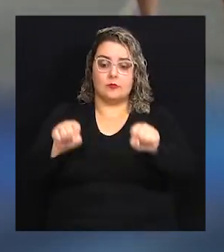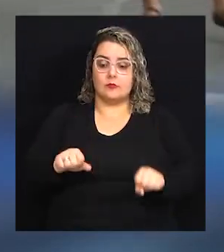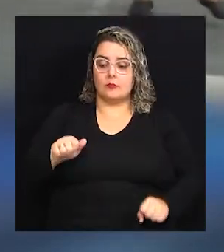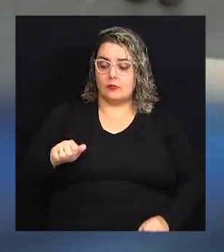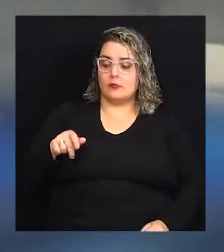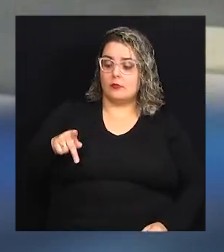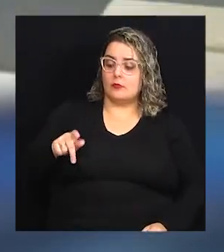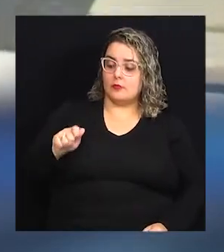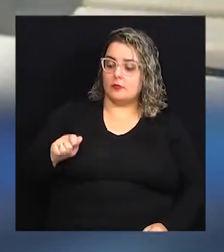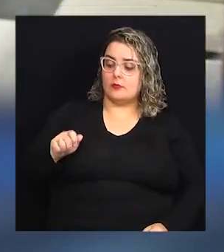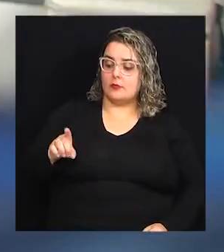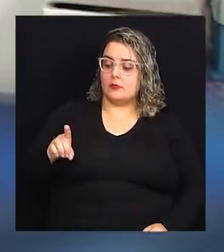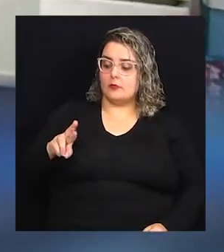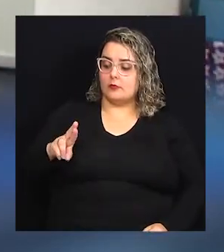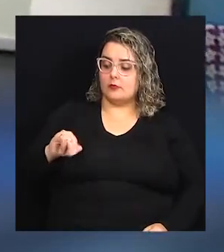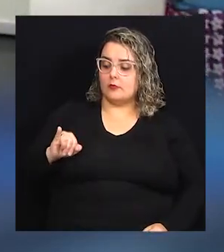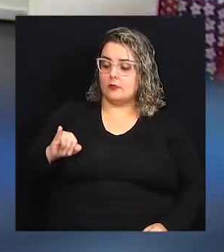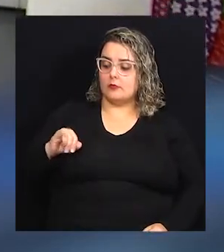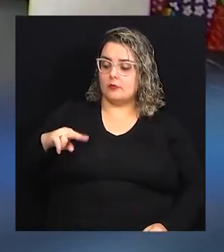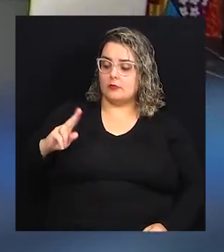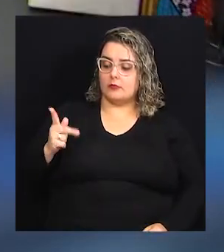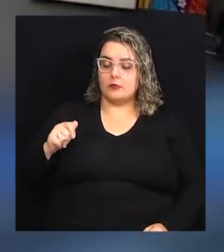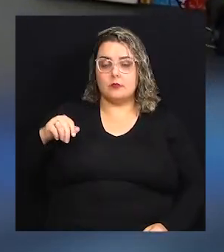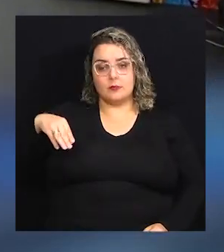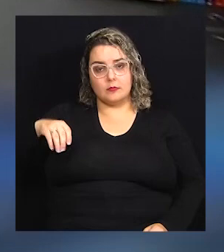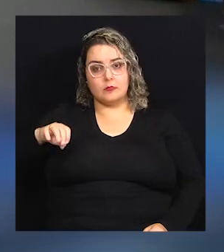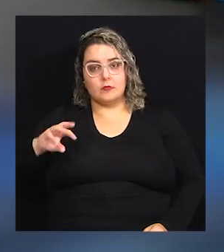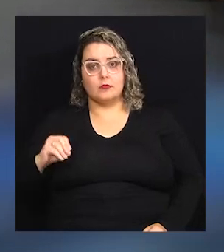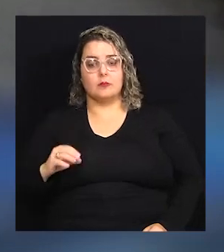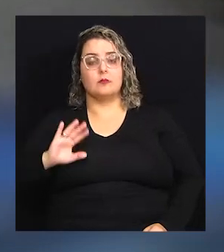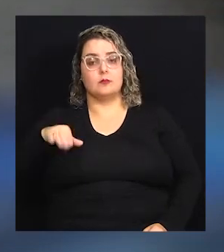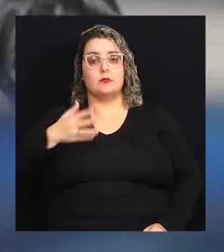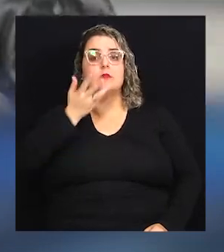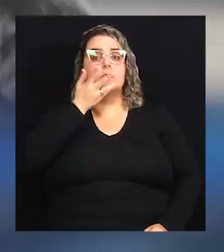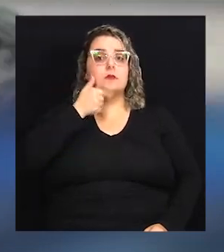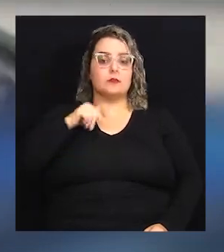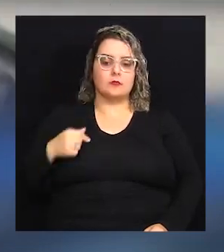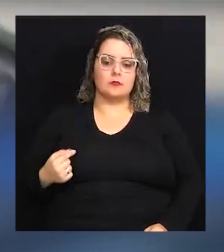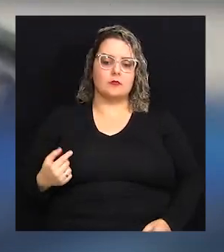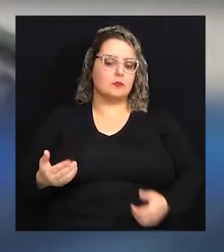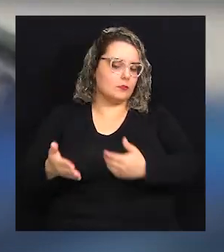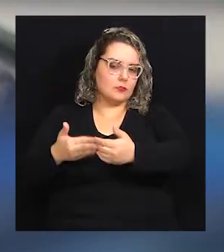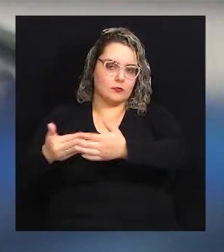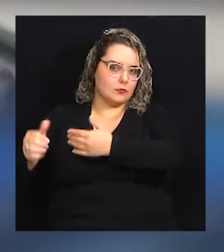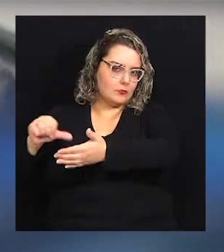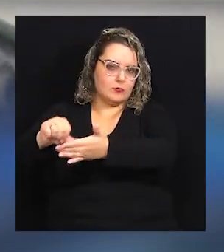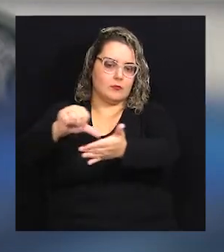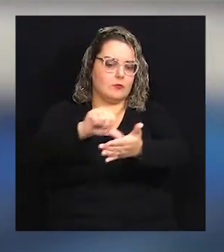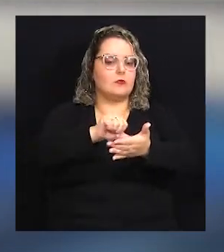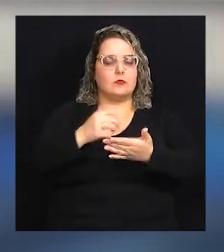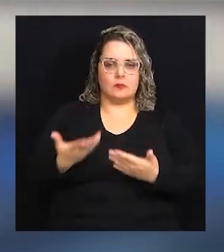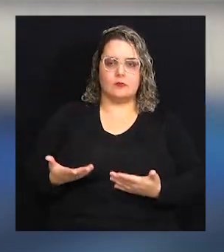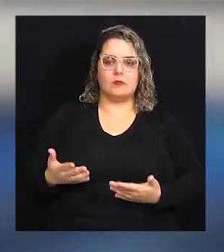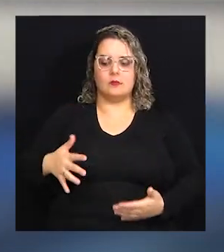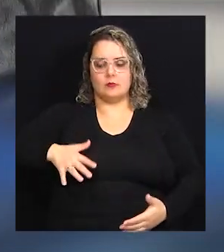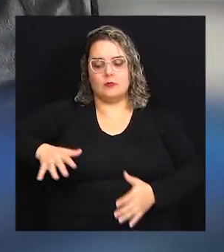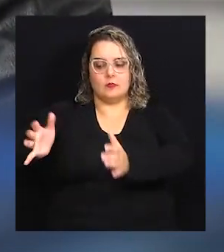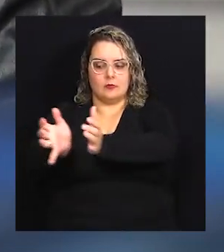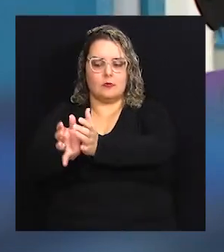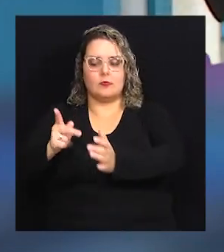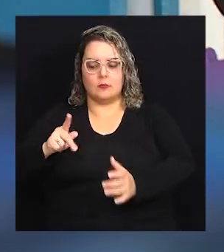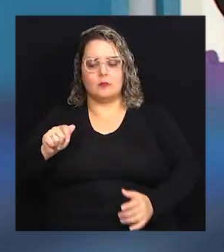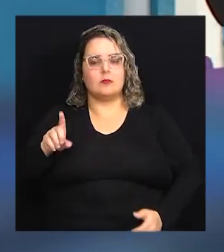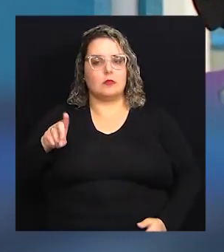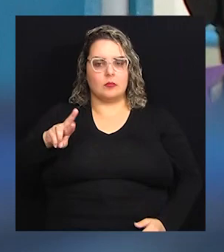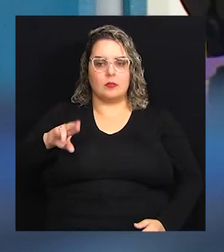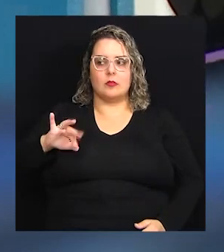de apadrinhamento. Nós temos um setor de padrinhos, então quando a criança é inserida em uma das unidades, o setor de padrinho,